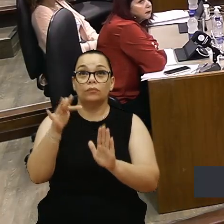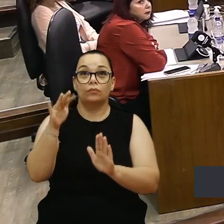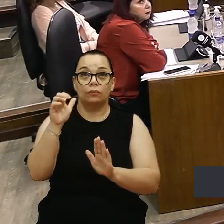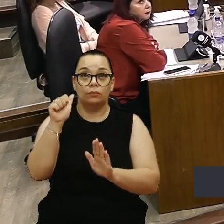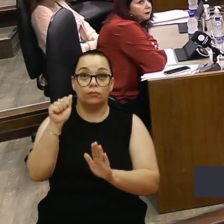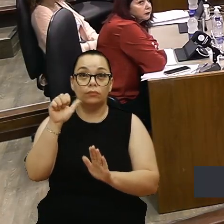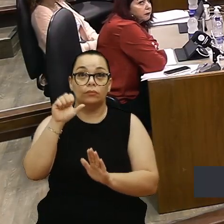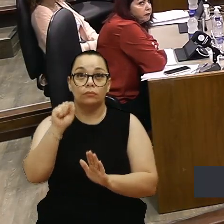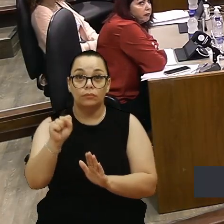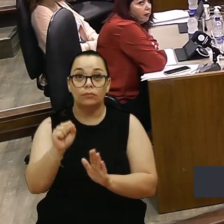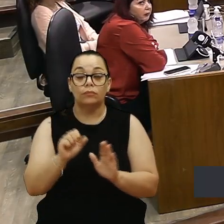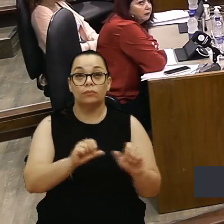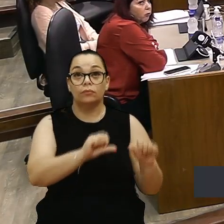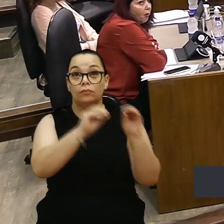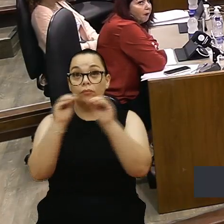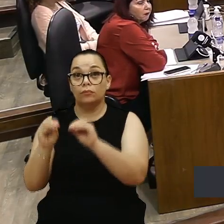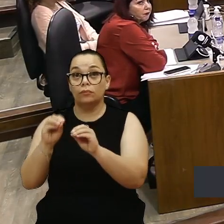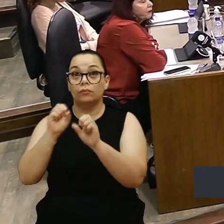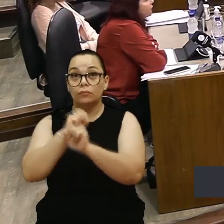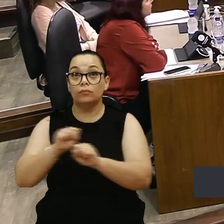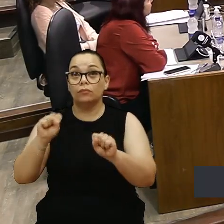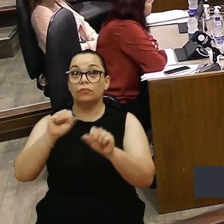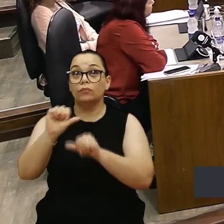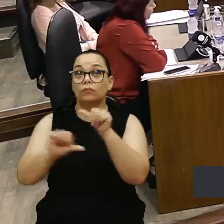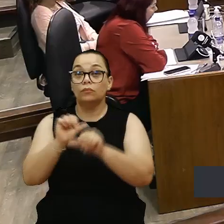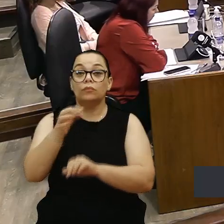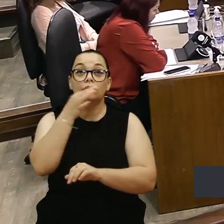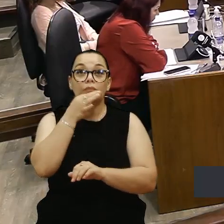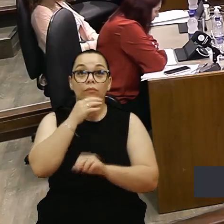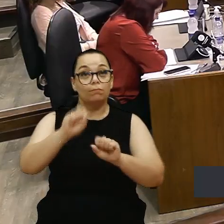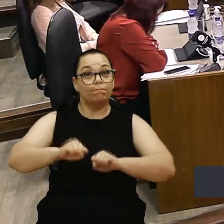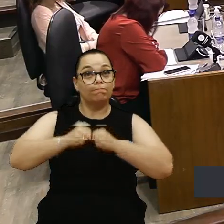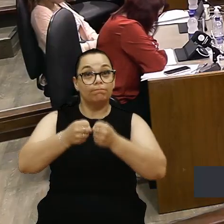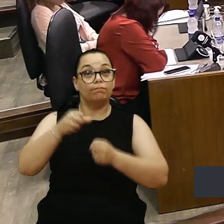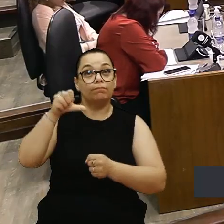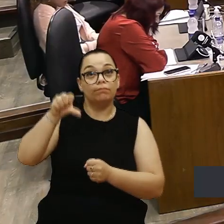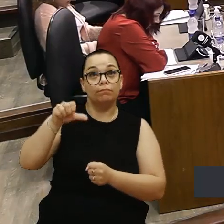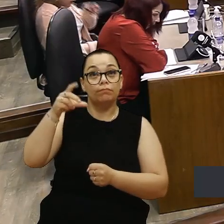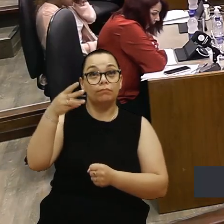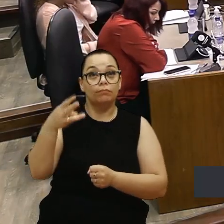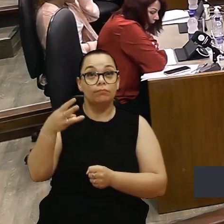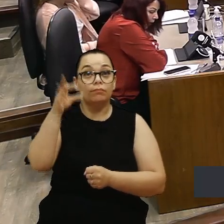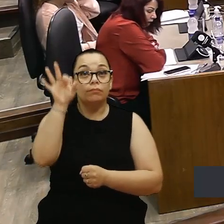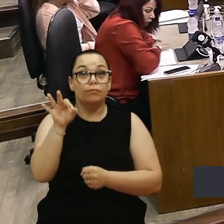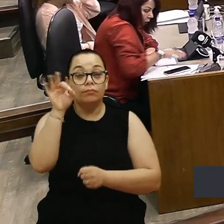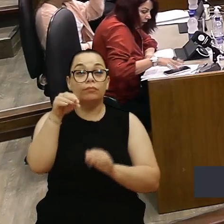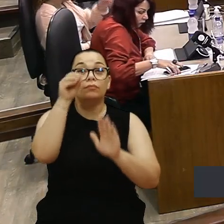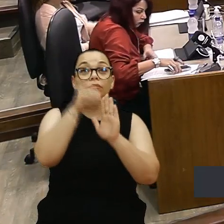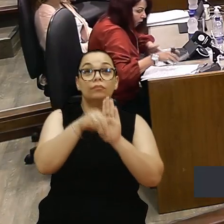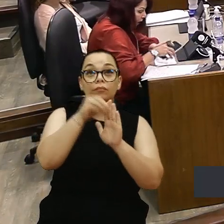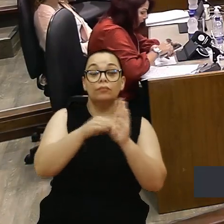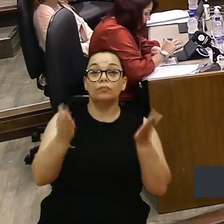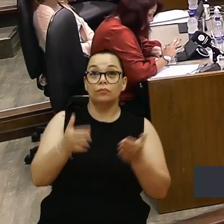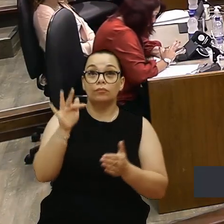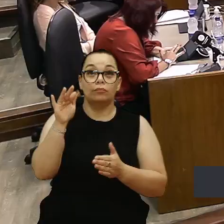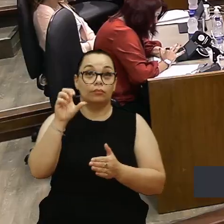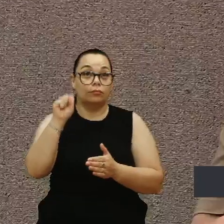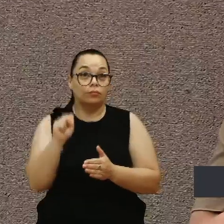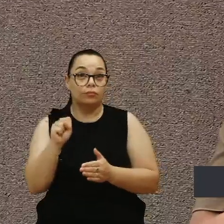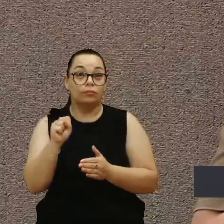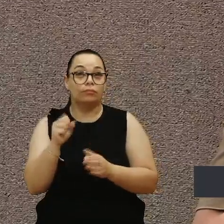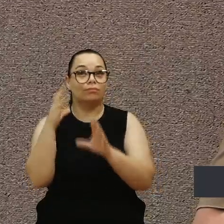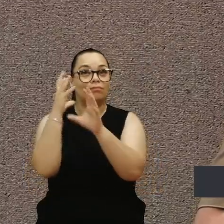que agora caminha para se tornar uma secretaria, de que Caxias do Sul empenha 93% do orçamento que é destinado hoje à fundação, sendo que essa